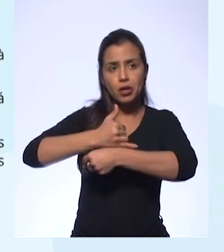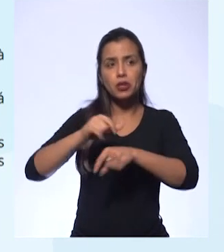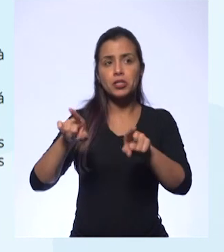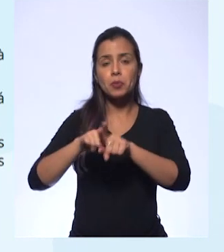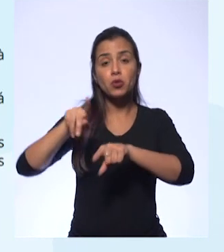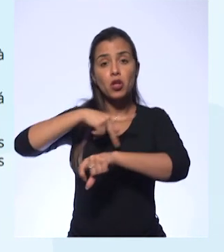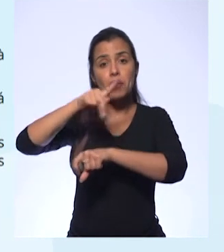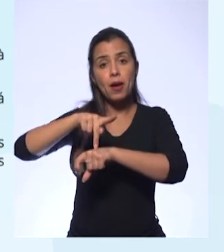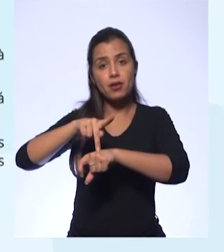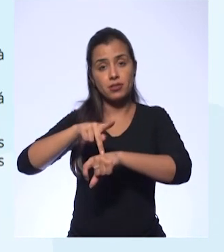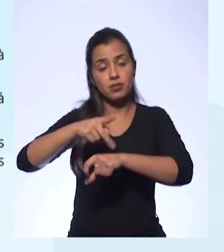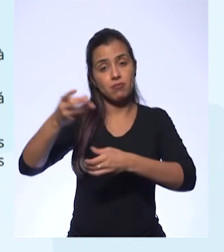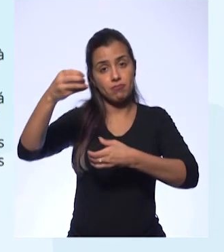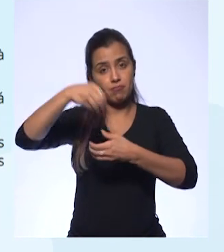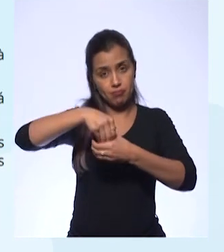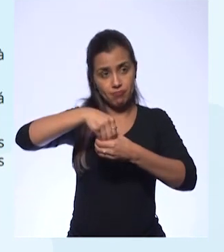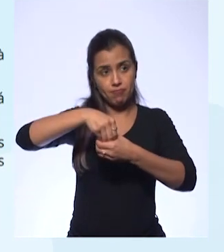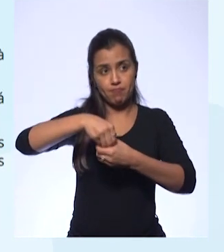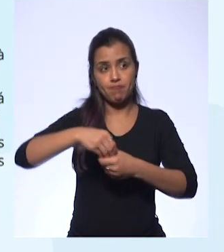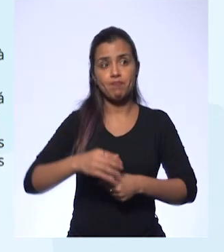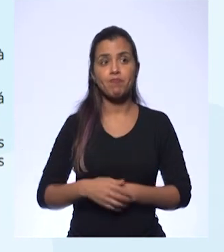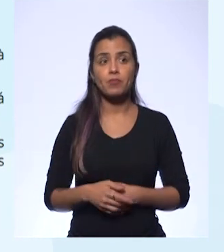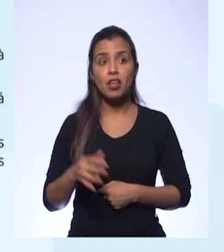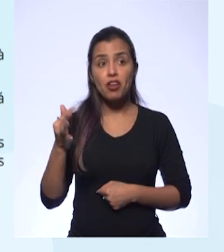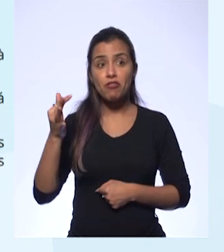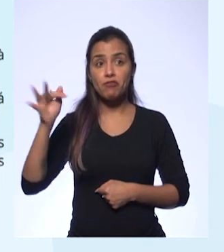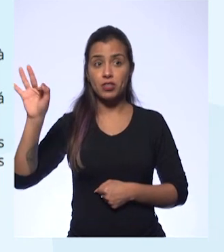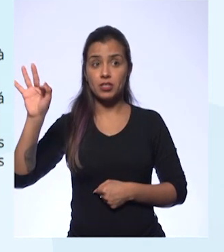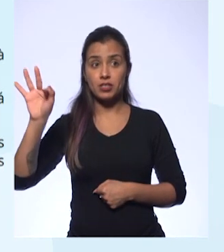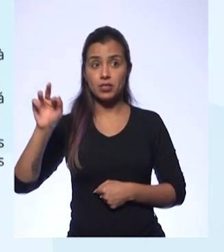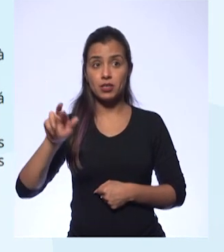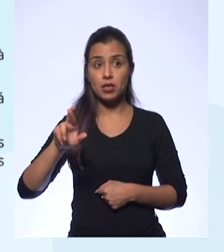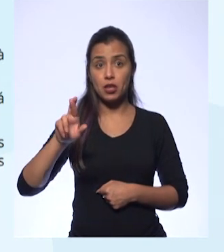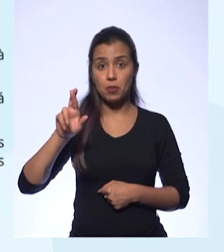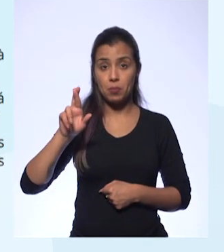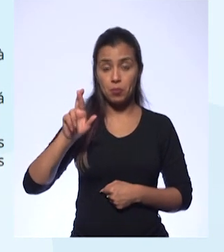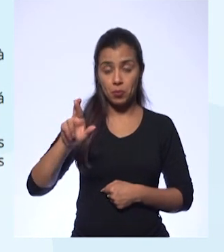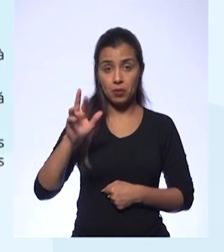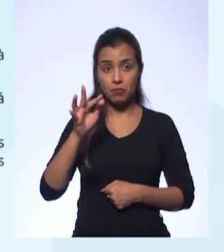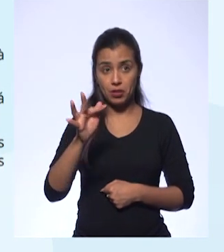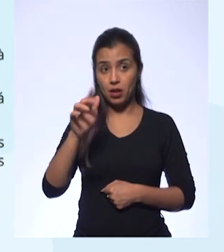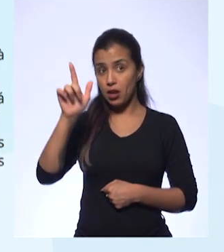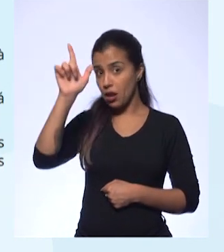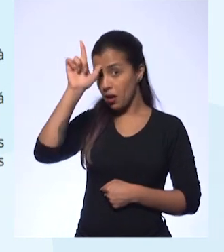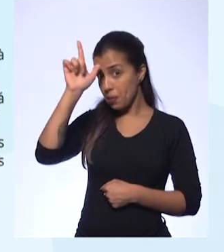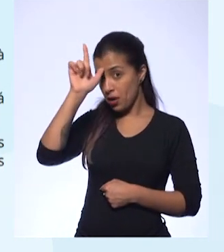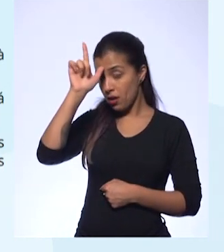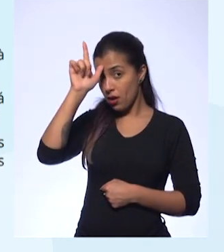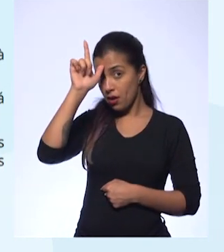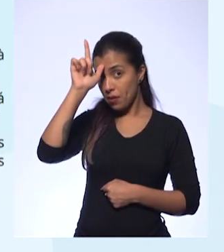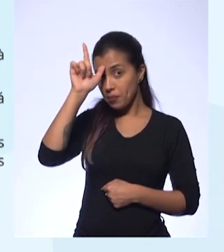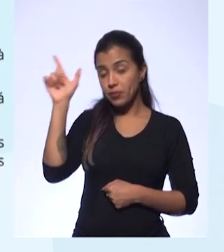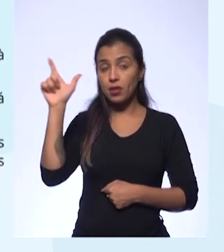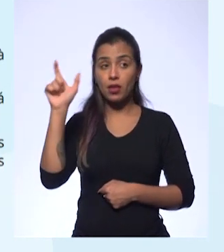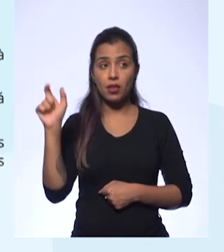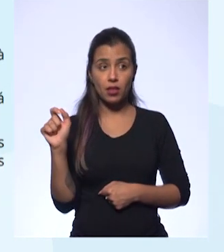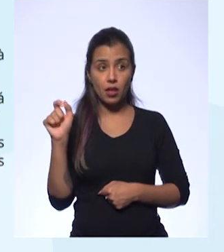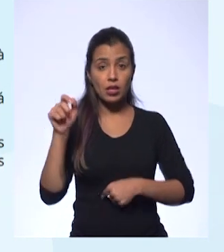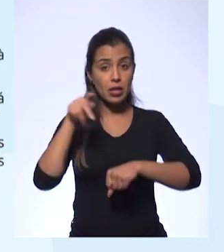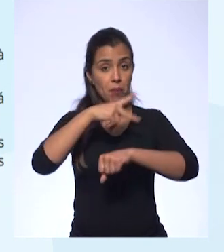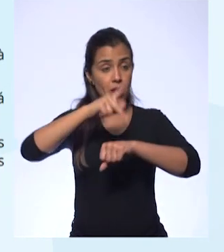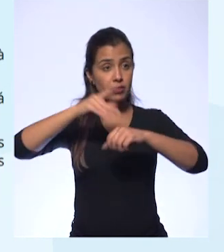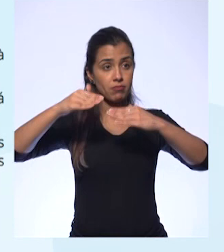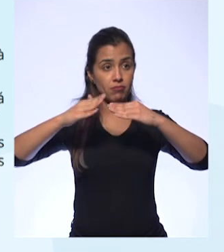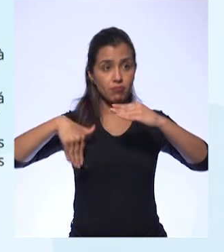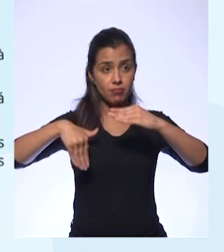SECA, membros fundadores França, República Federal da Alemanha, ou Alemanha Ocidental na época, Itália, Países